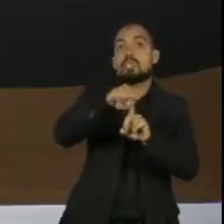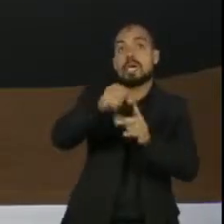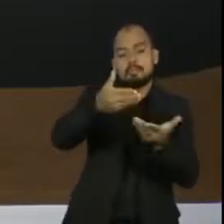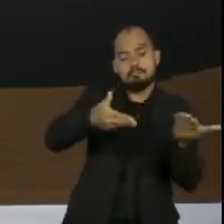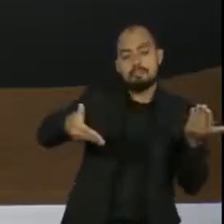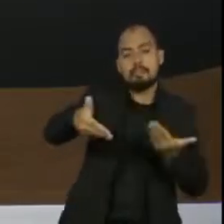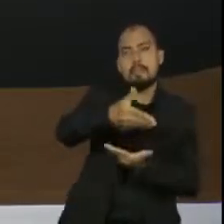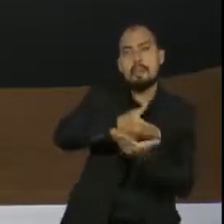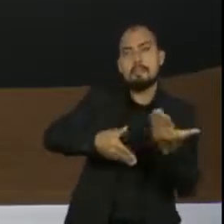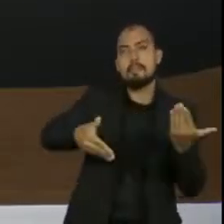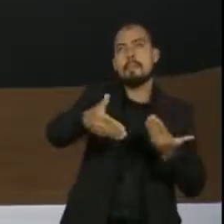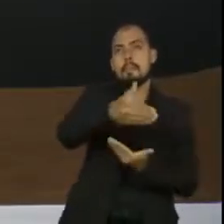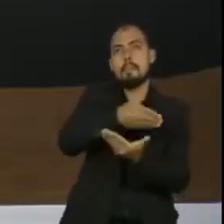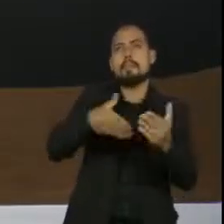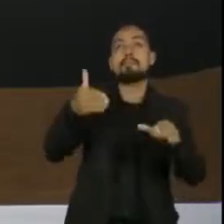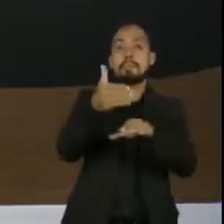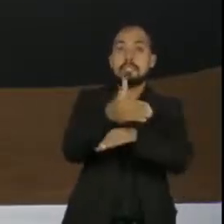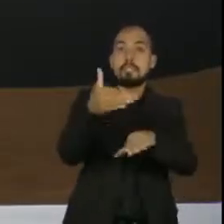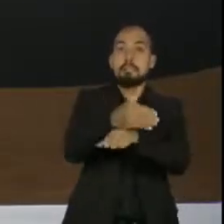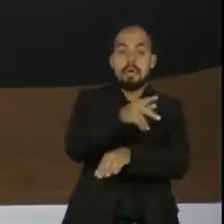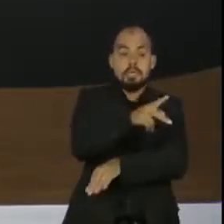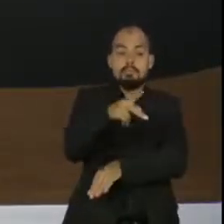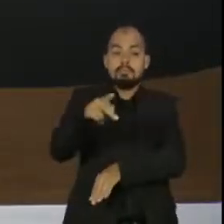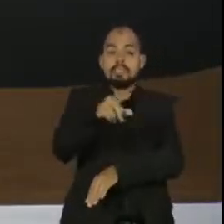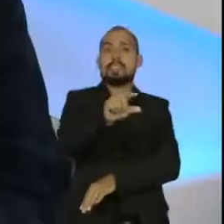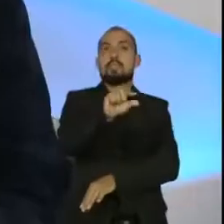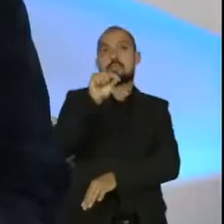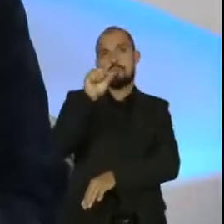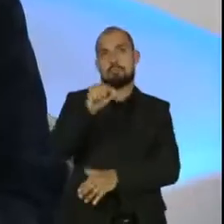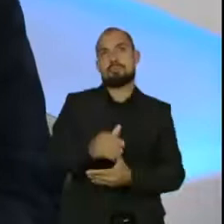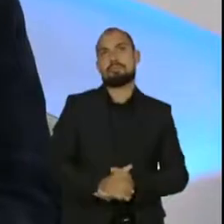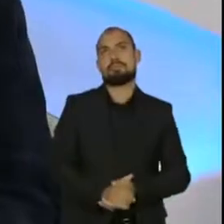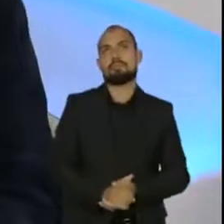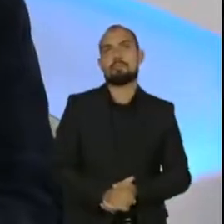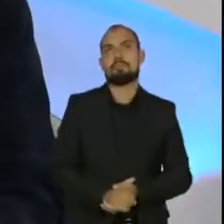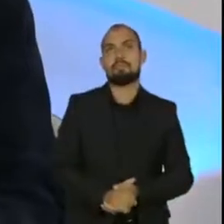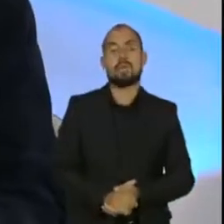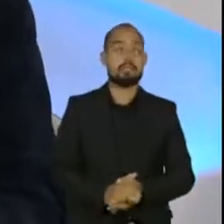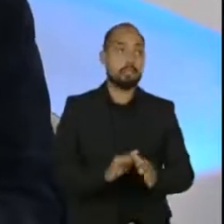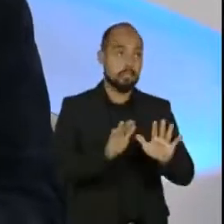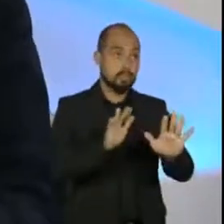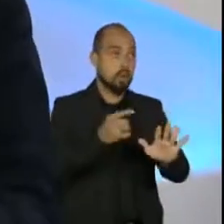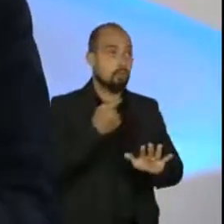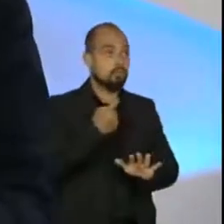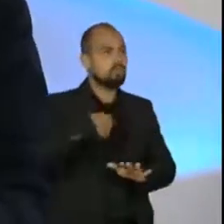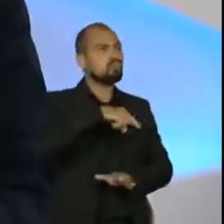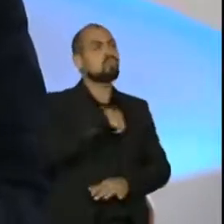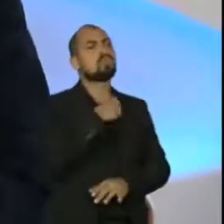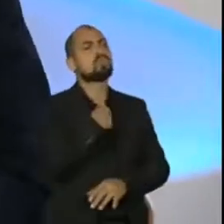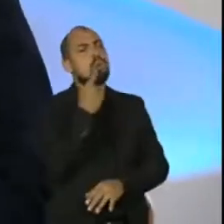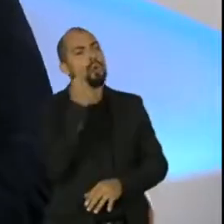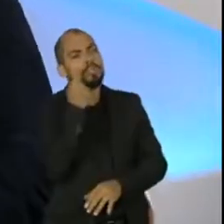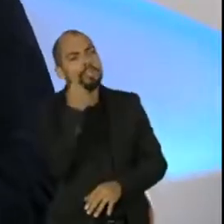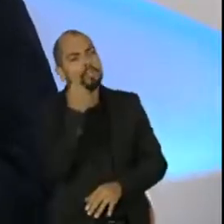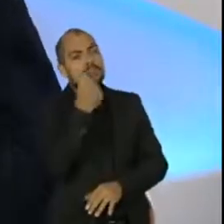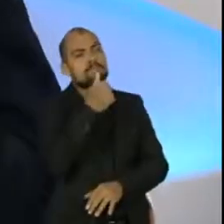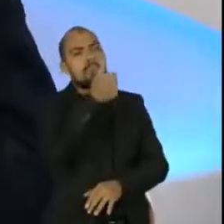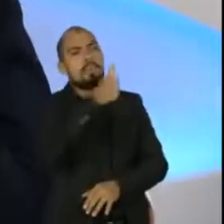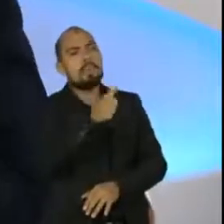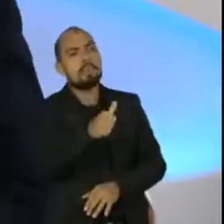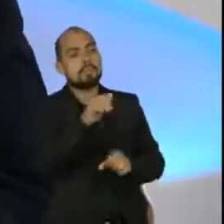se envolver na disputa pela presidência da câmara do Senado Nós estamos vendo o movimento da sociedade